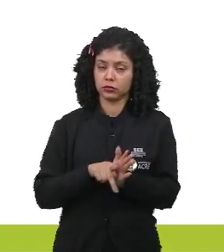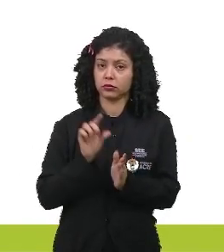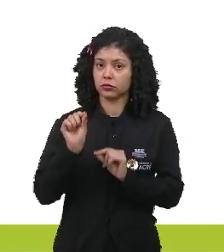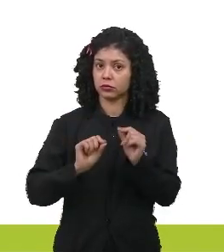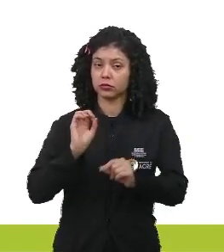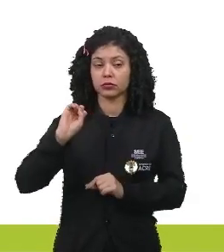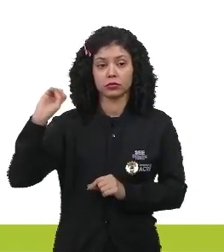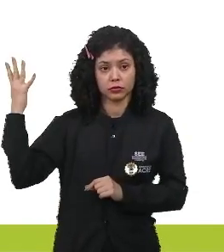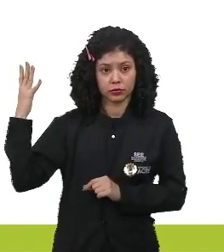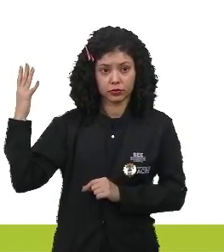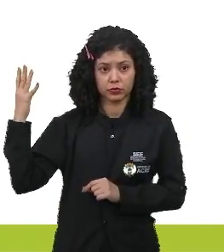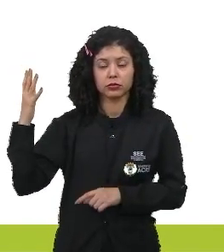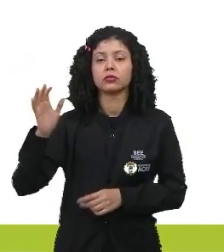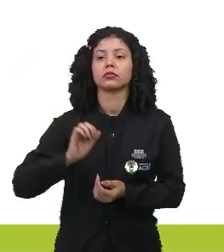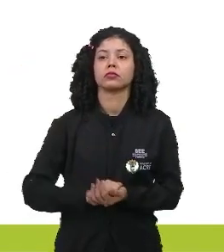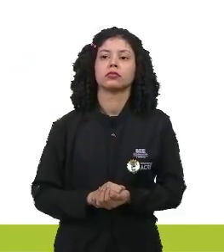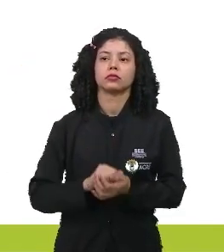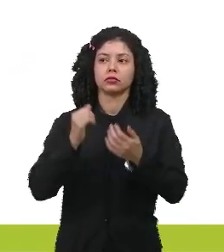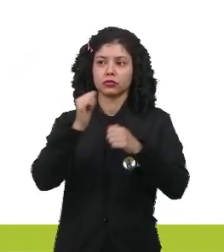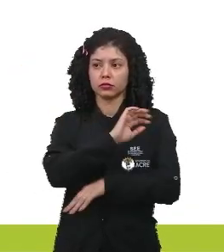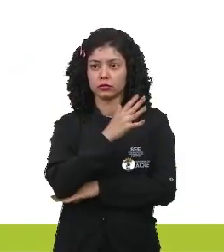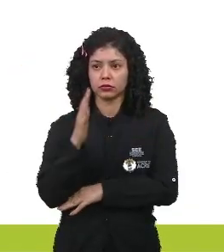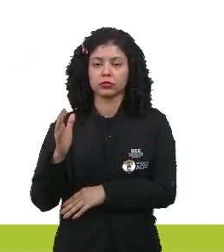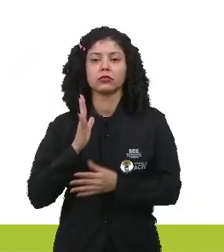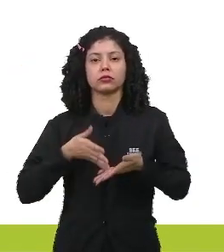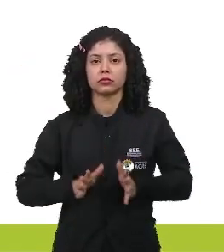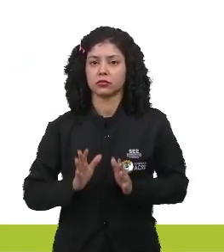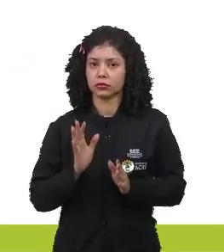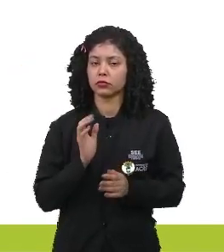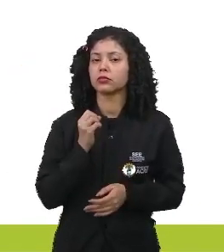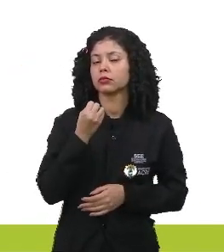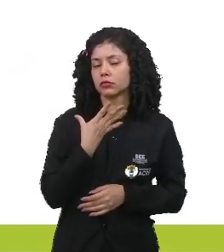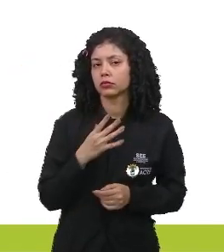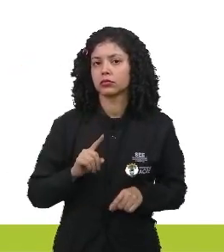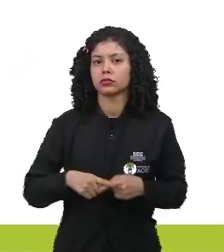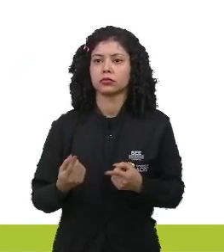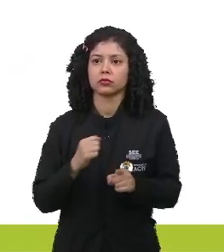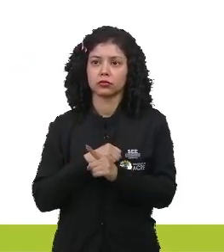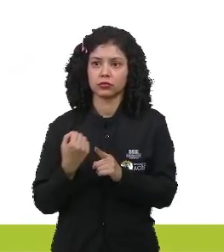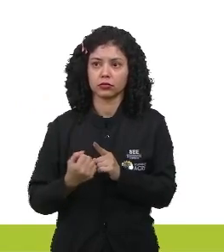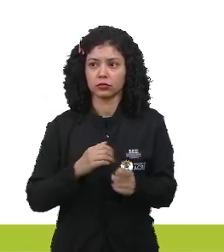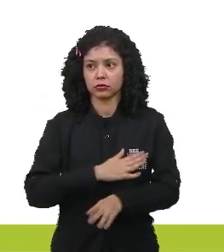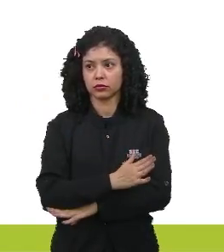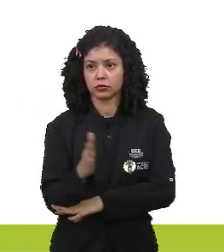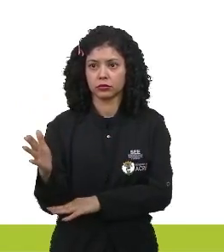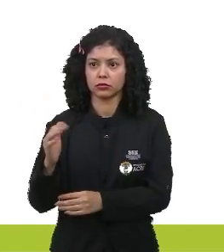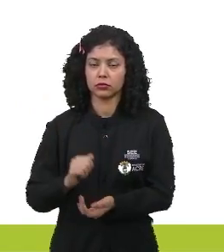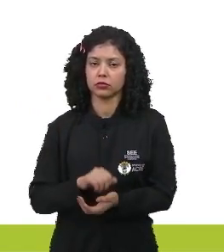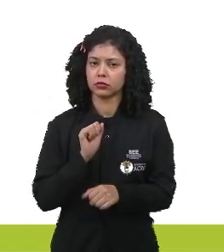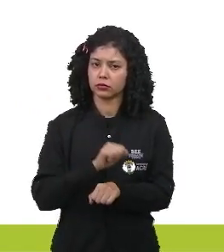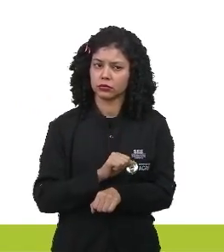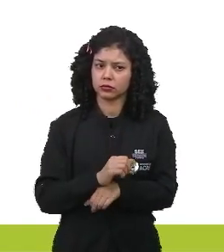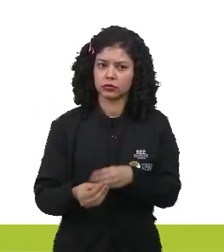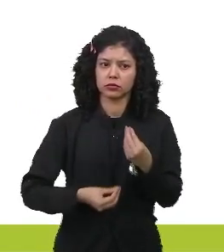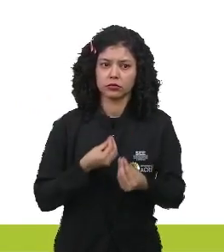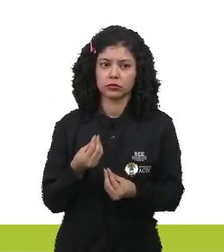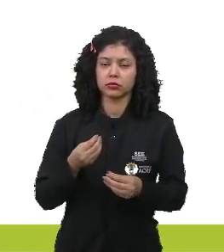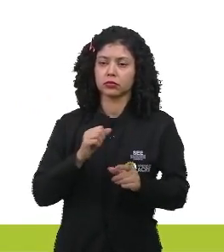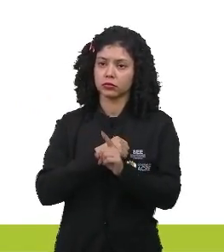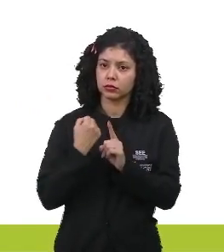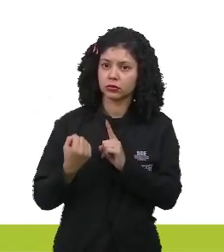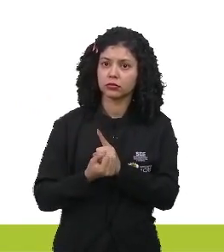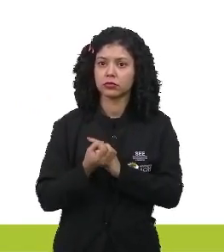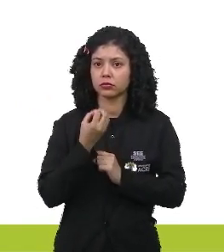que vai acontecer no estado de natureza o homem nasce bom a sociedade o corrompe mas espere aí como é que uma